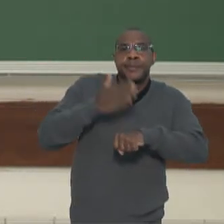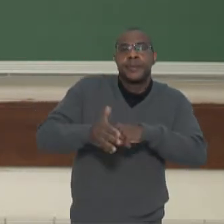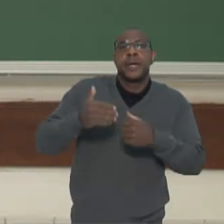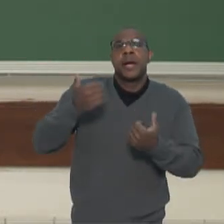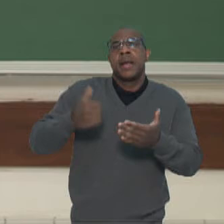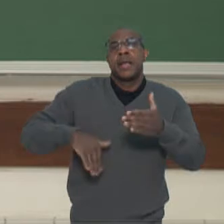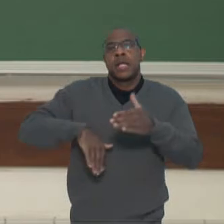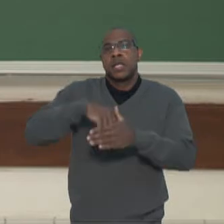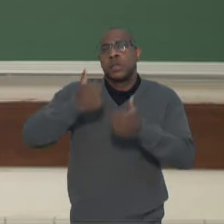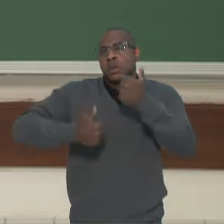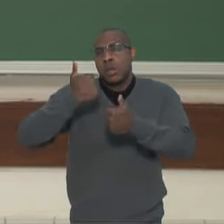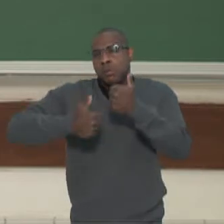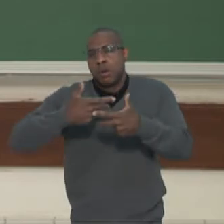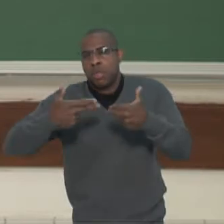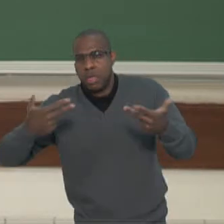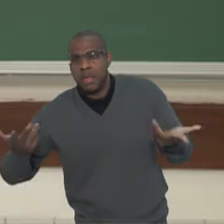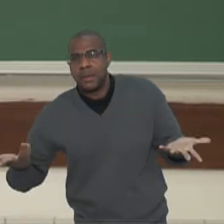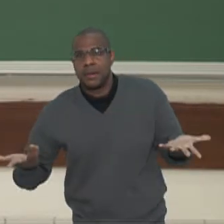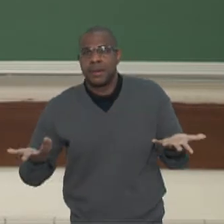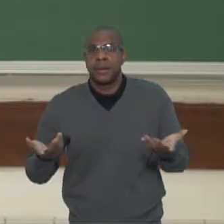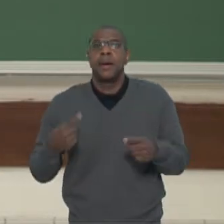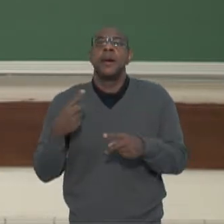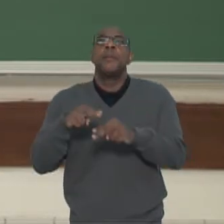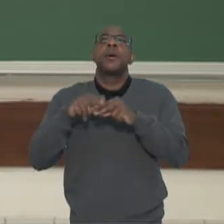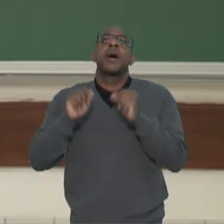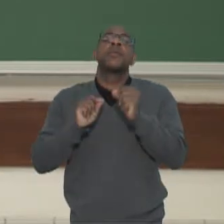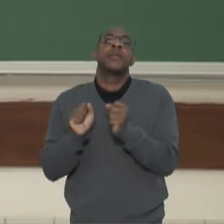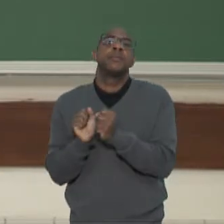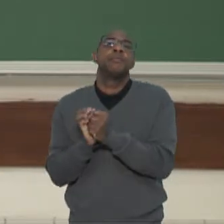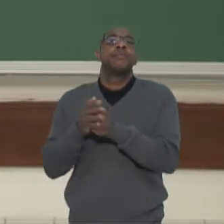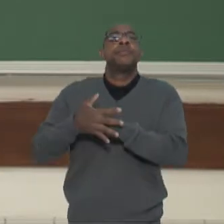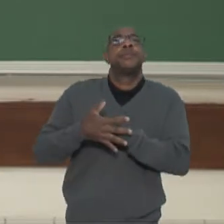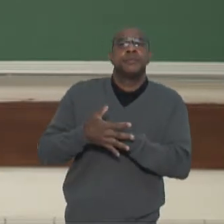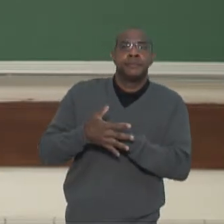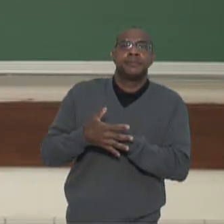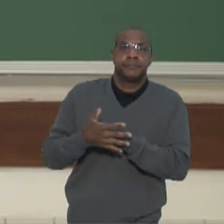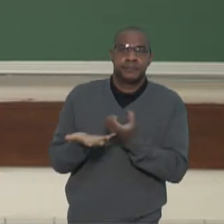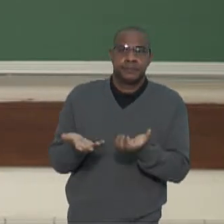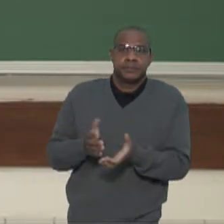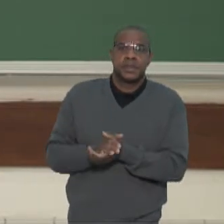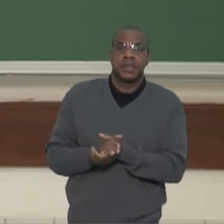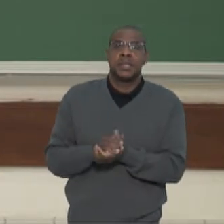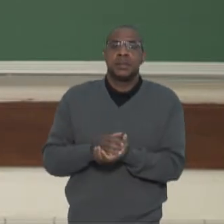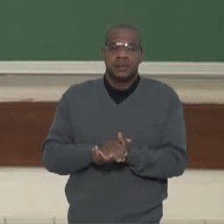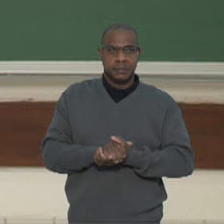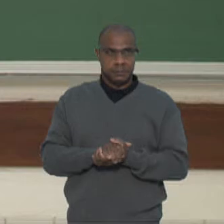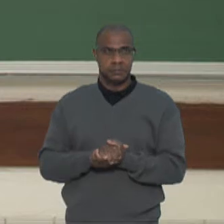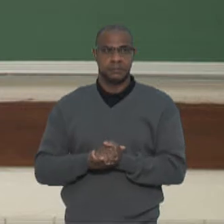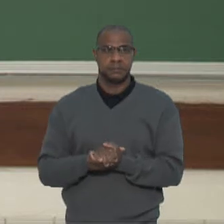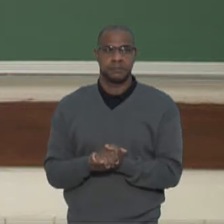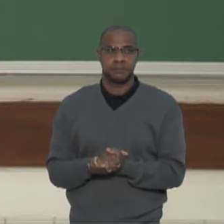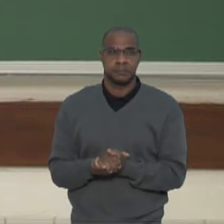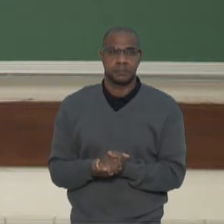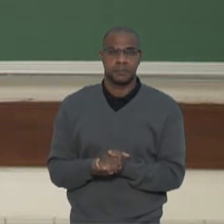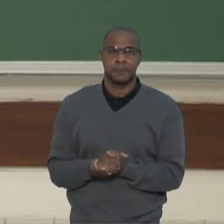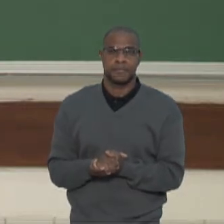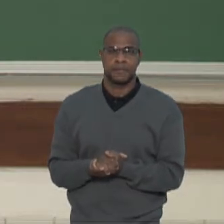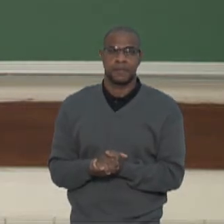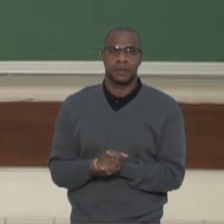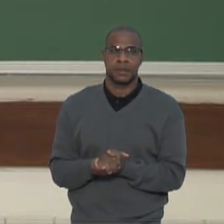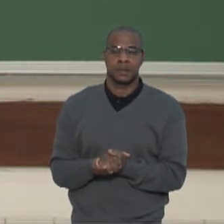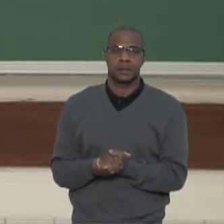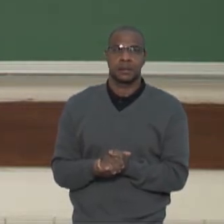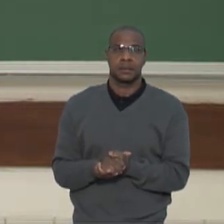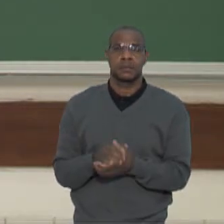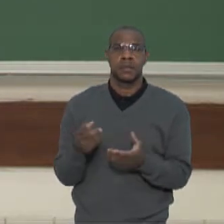tem pessoas aglomeradas, então muito se tornou difícil por conta dessa pandemia, né? Então essa